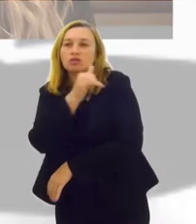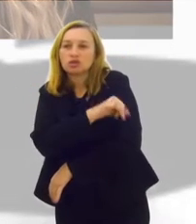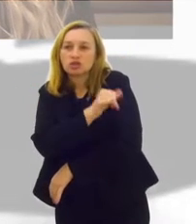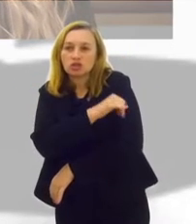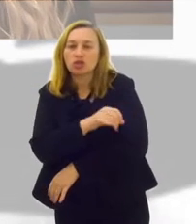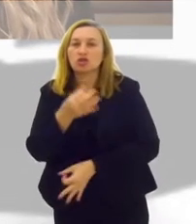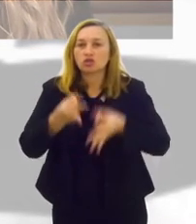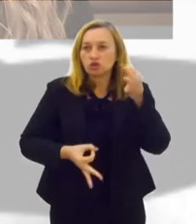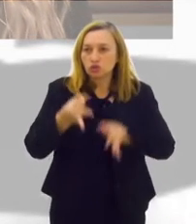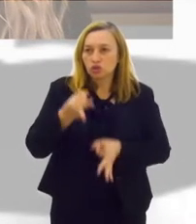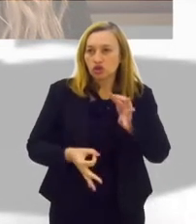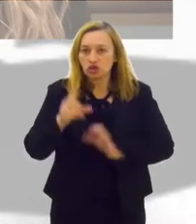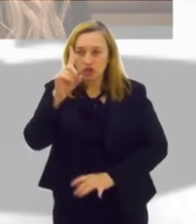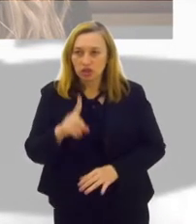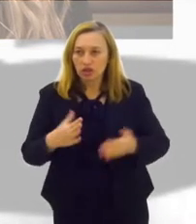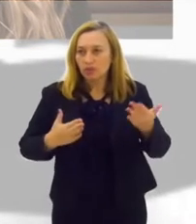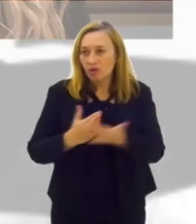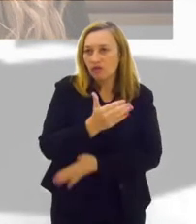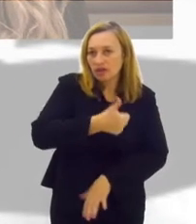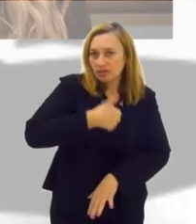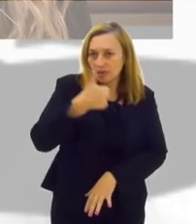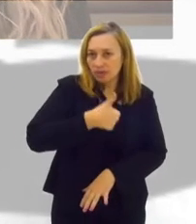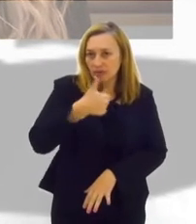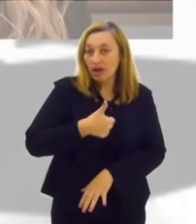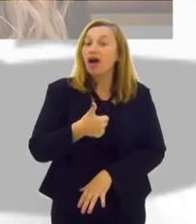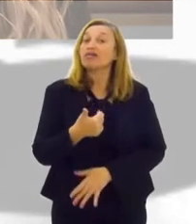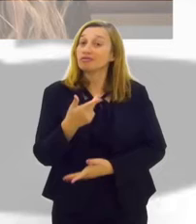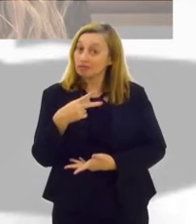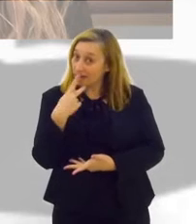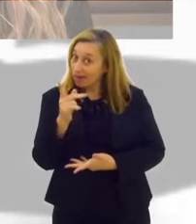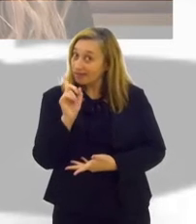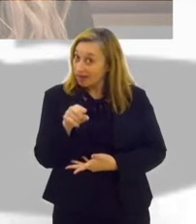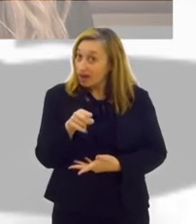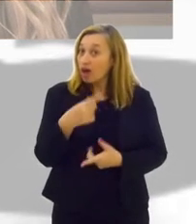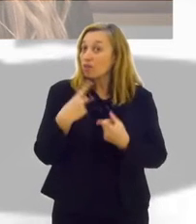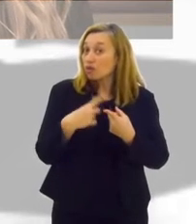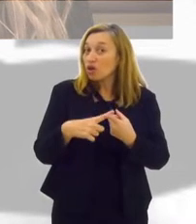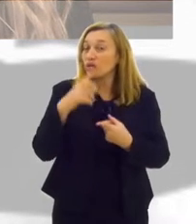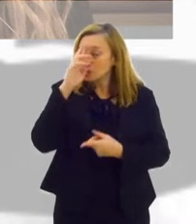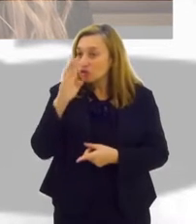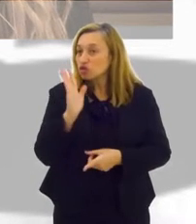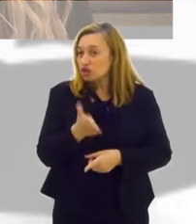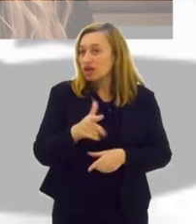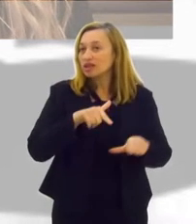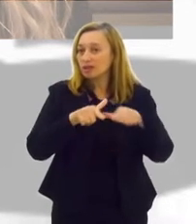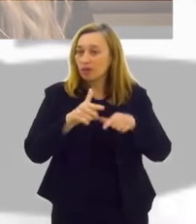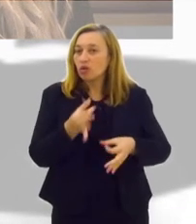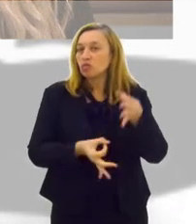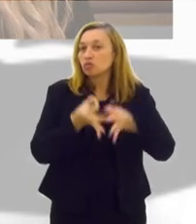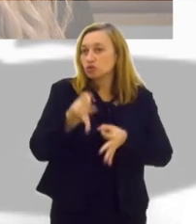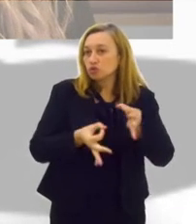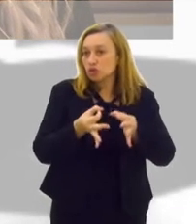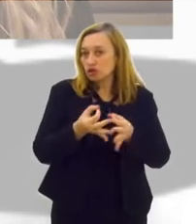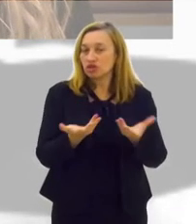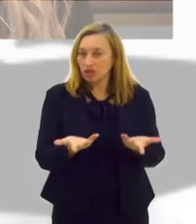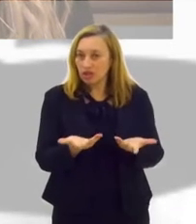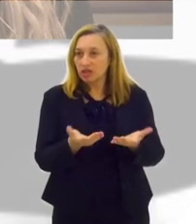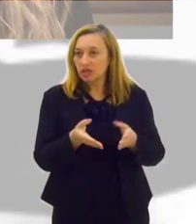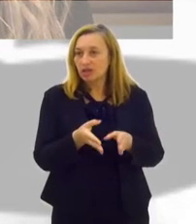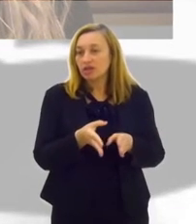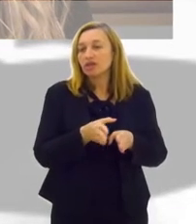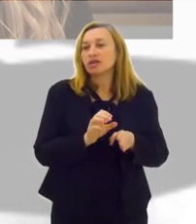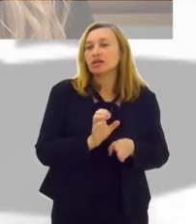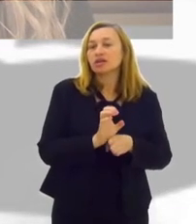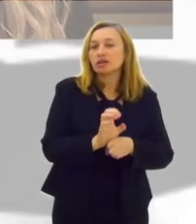do nosso Estado, aprovado em primeiro lugar, há que se sublinhar isso, né? Porque o senhor já atuou também como juiz instrutor